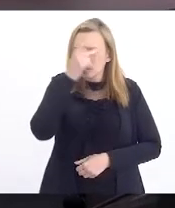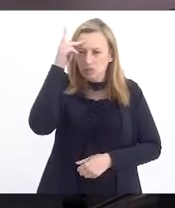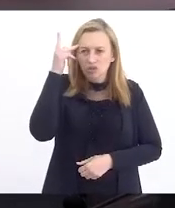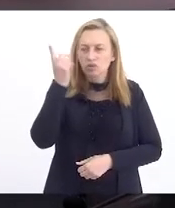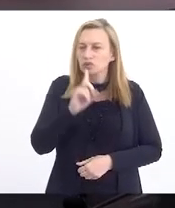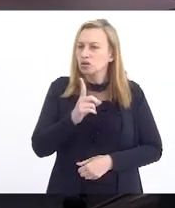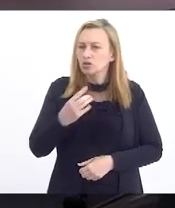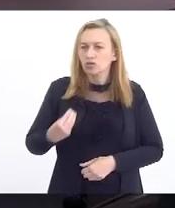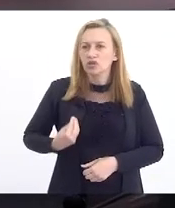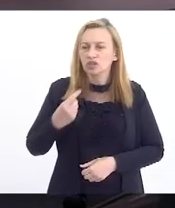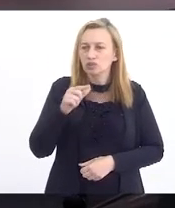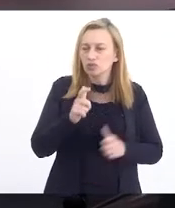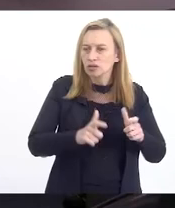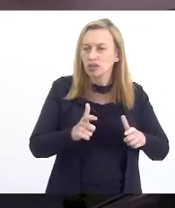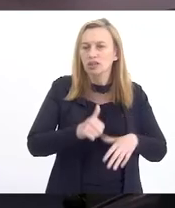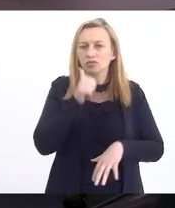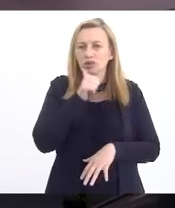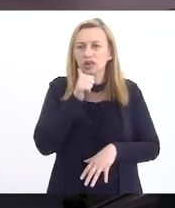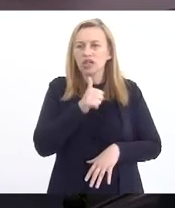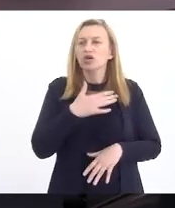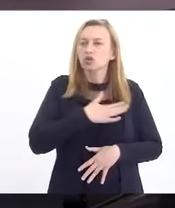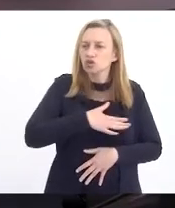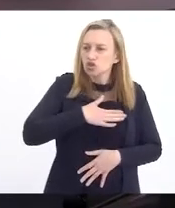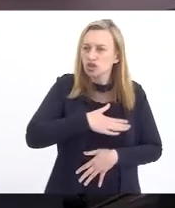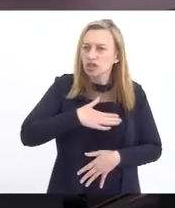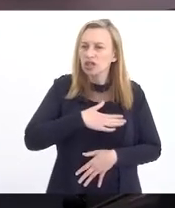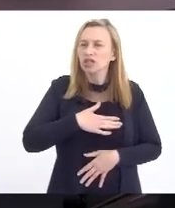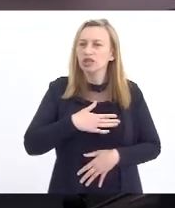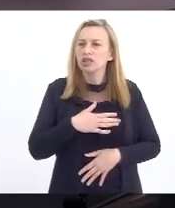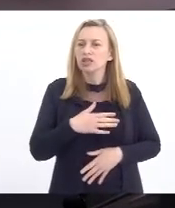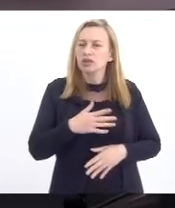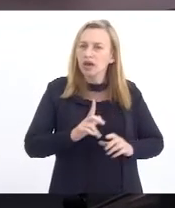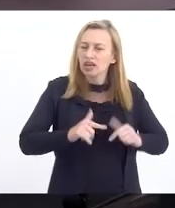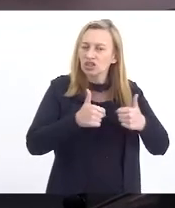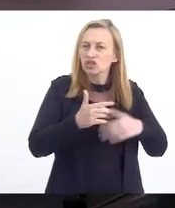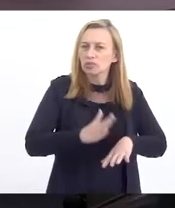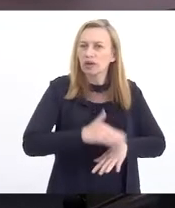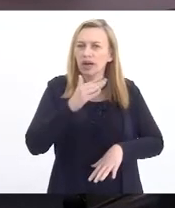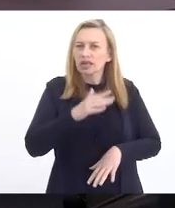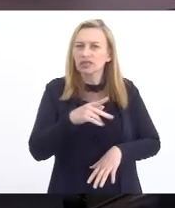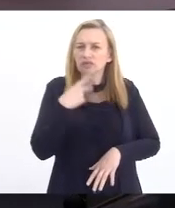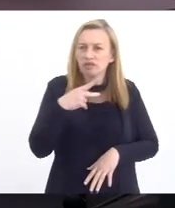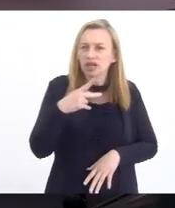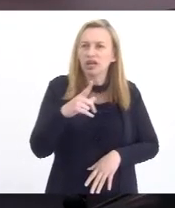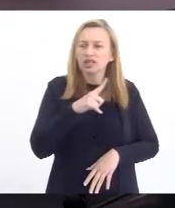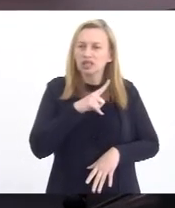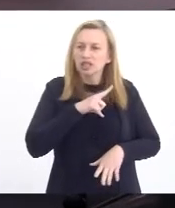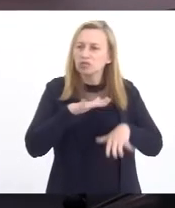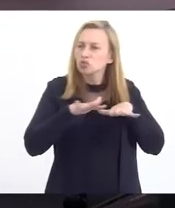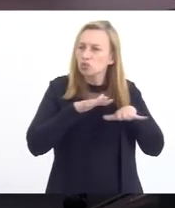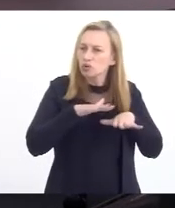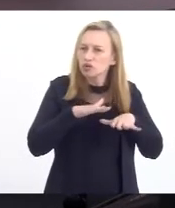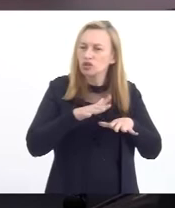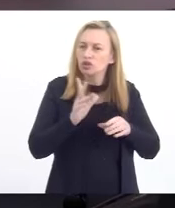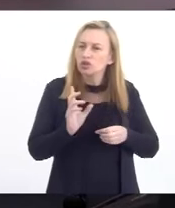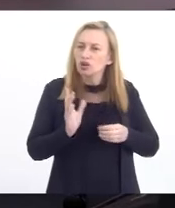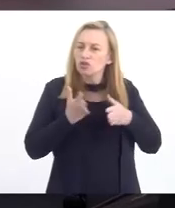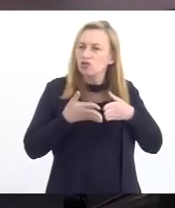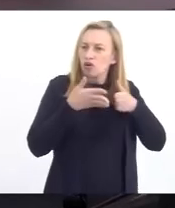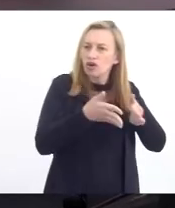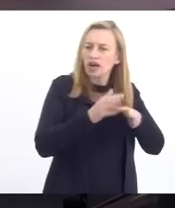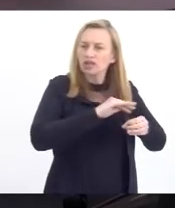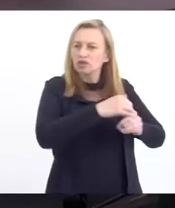estão participando, as mulheres. Nós gostaríamos de estar mais atuantes, dizer que nós ali temos movimentos voltados para a questão